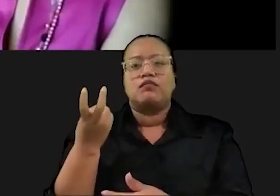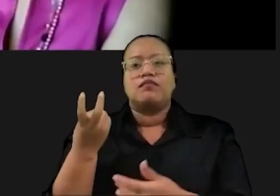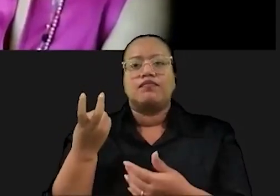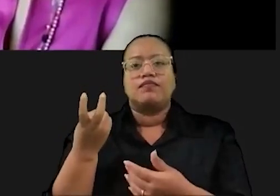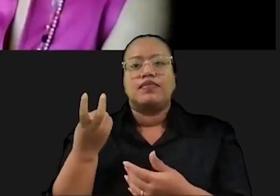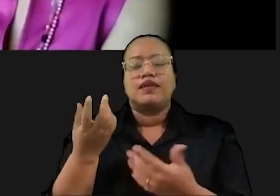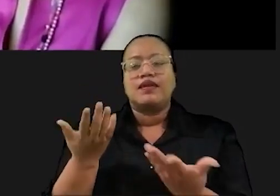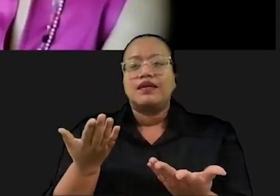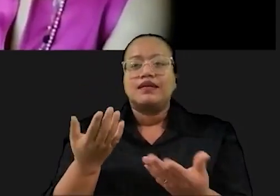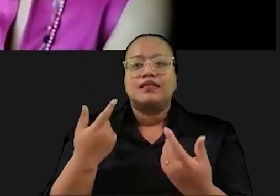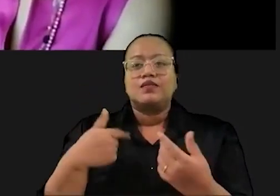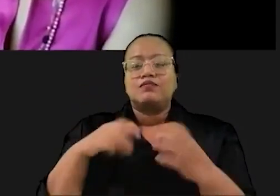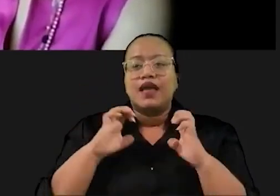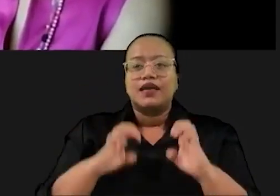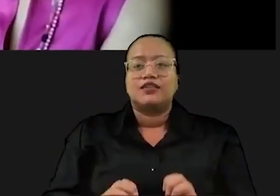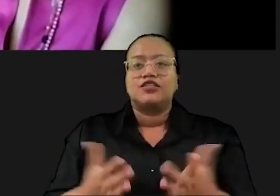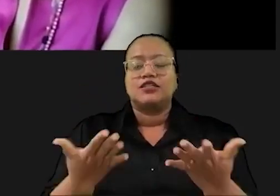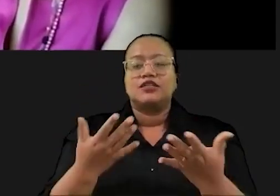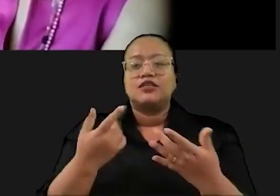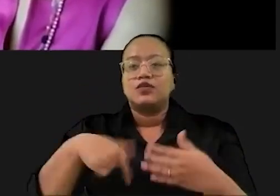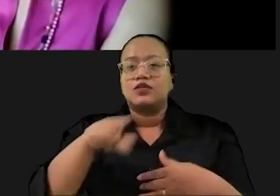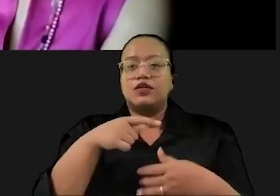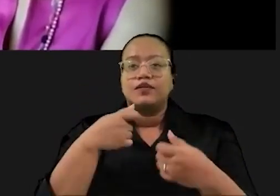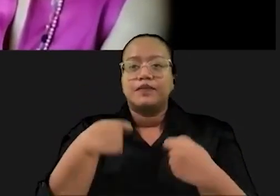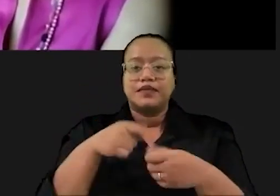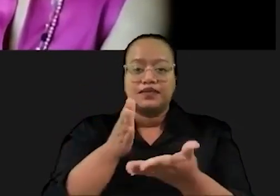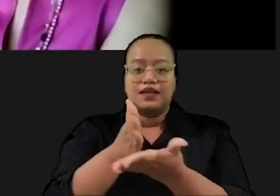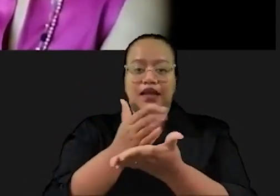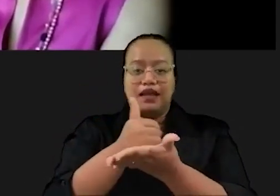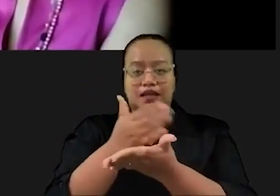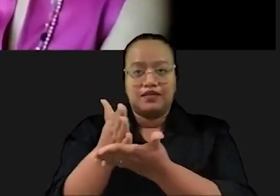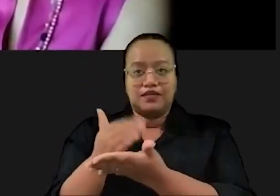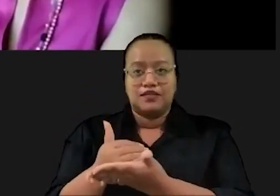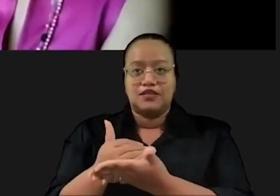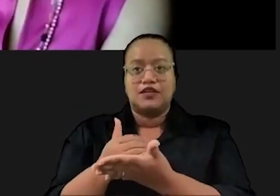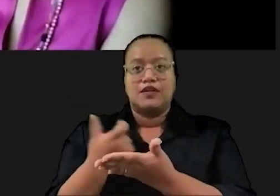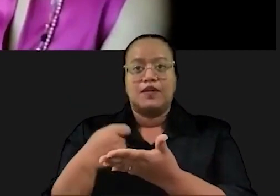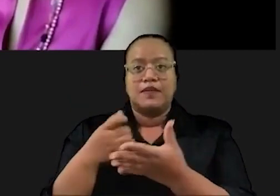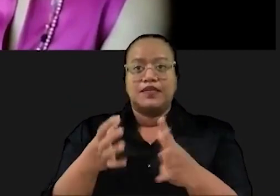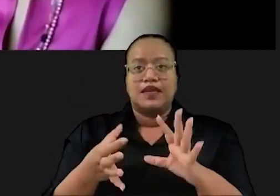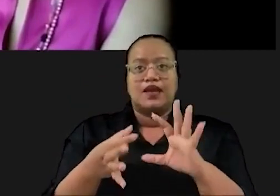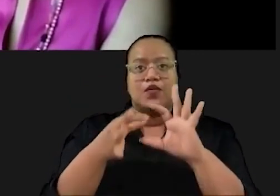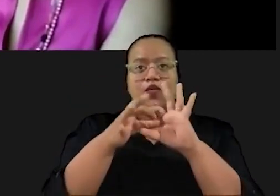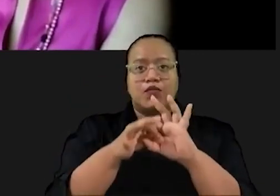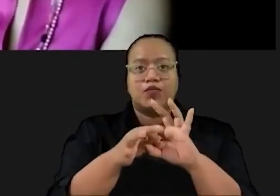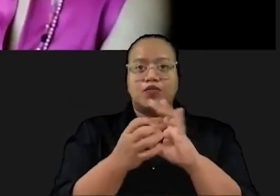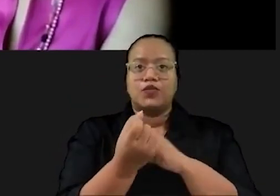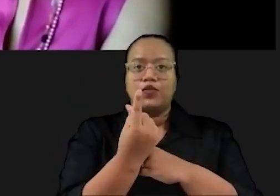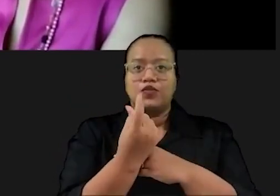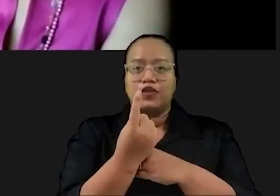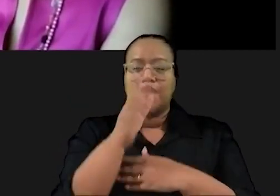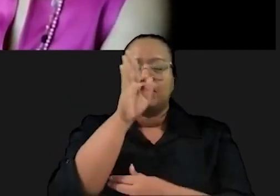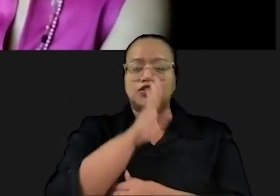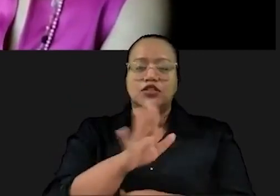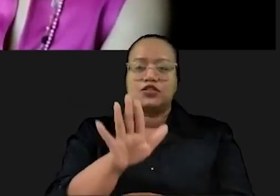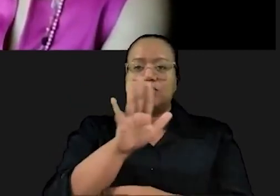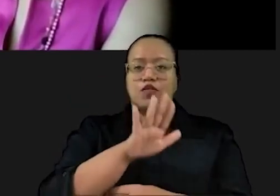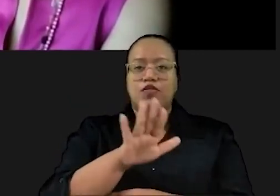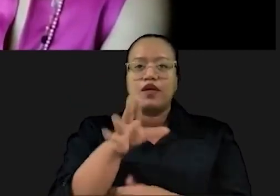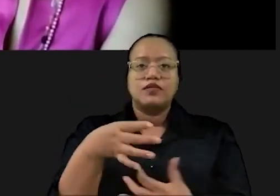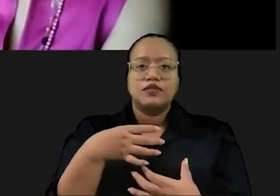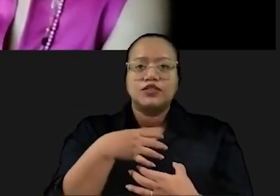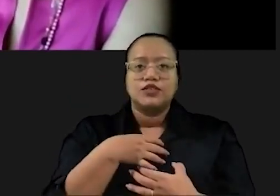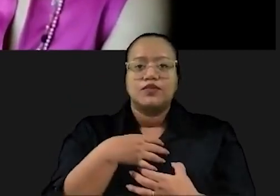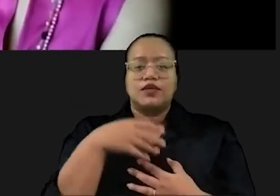esses fragmentos consigam imprimir uma certa unidade nacional e um certo sentimento nacional de que estamos no